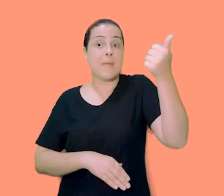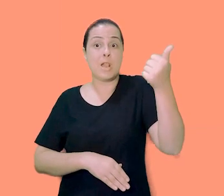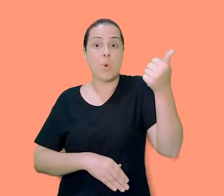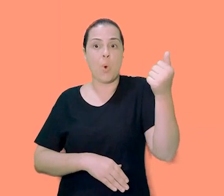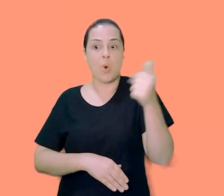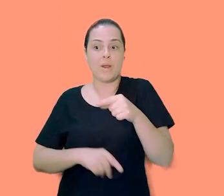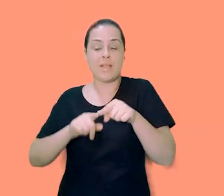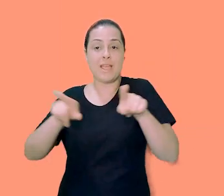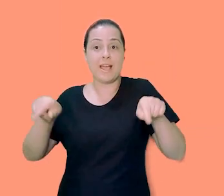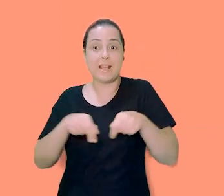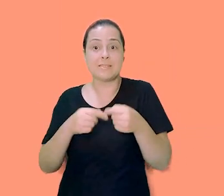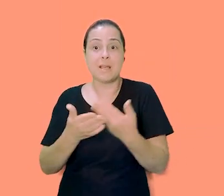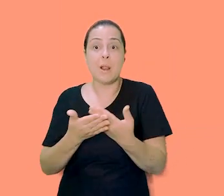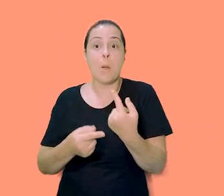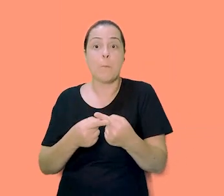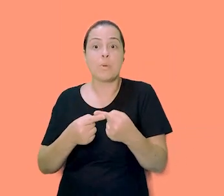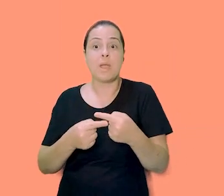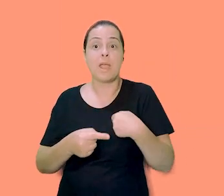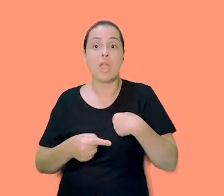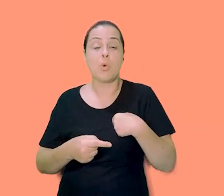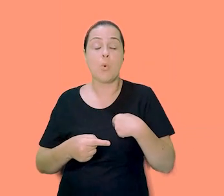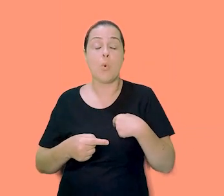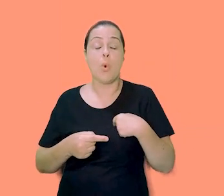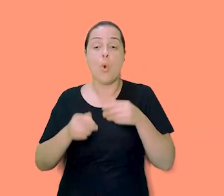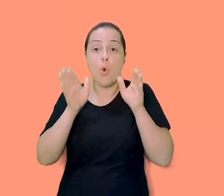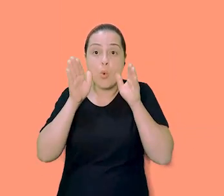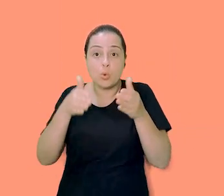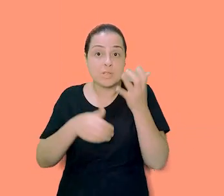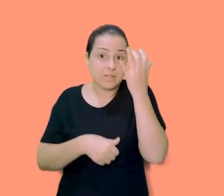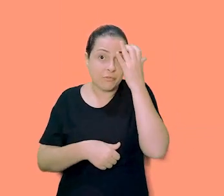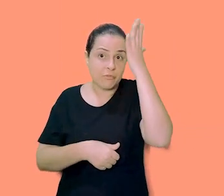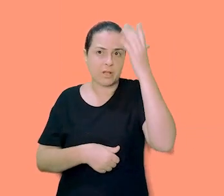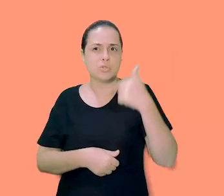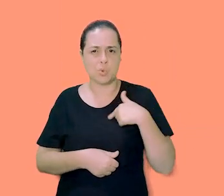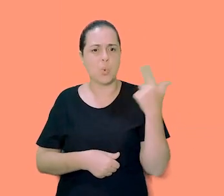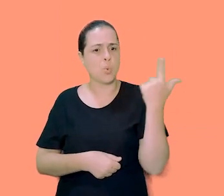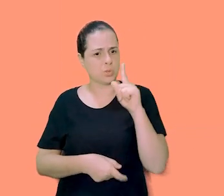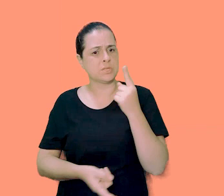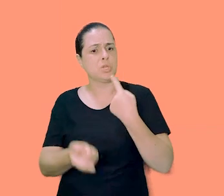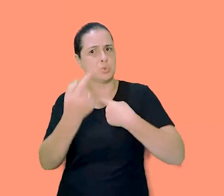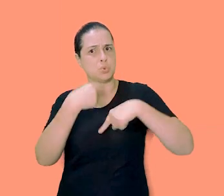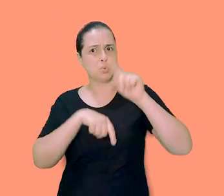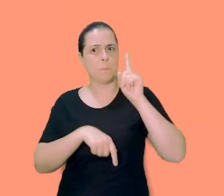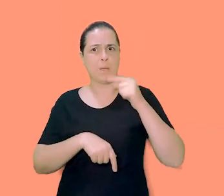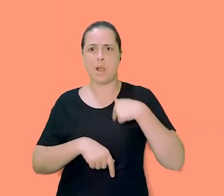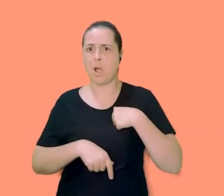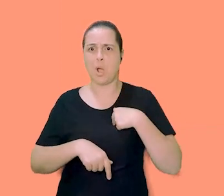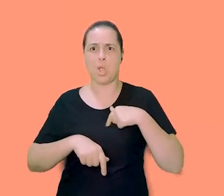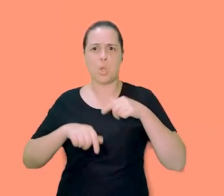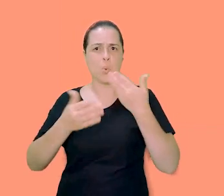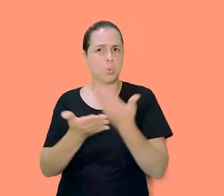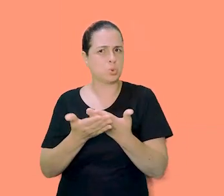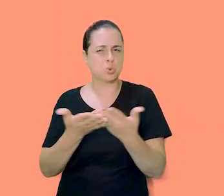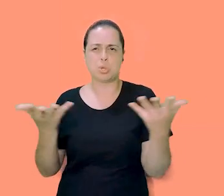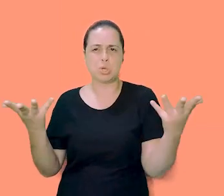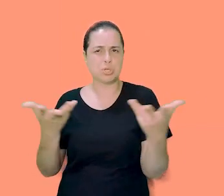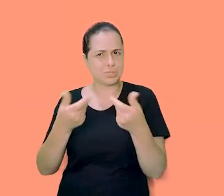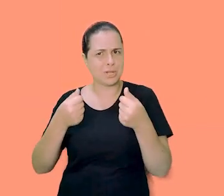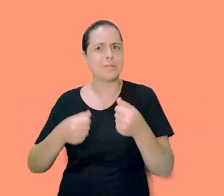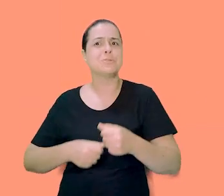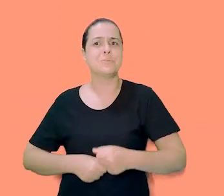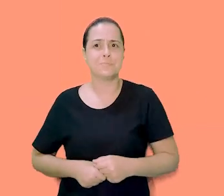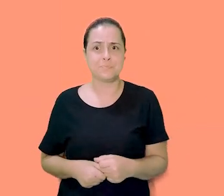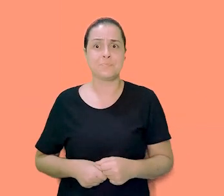quê? Porque eu passei a ter a facilidade de me concentrar, porque eu tinha a necessidade de me superar. Então, eu era uma aluna excelente. E o fato de eu ser